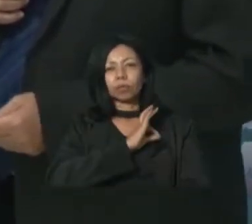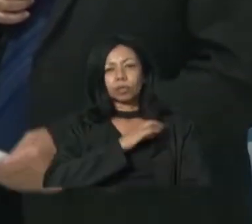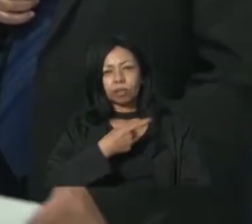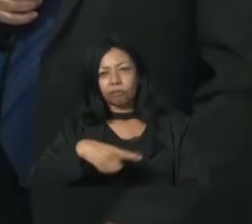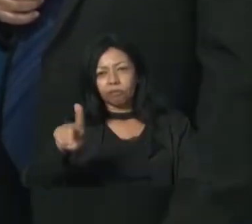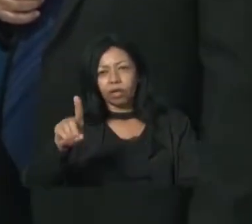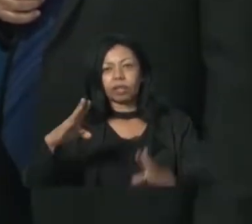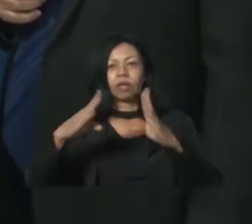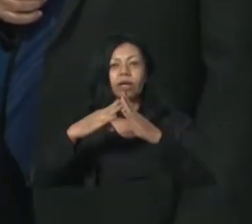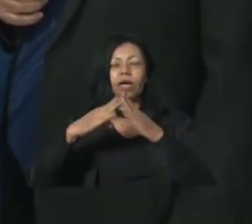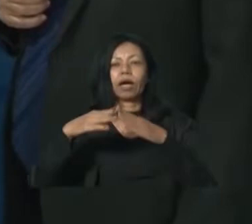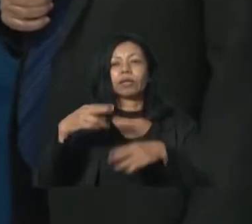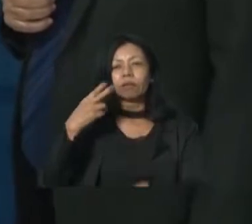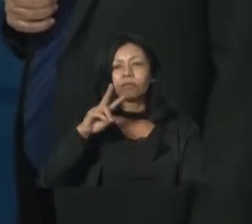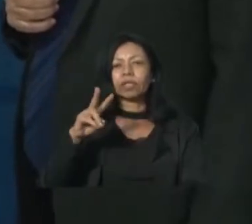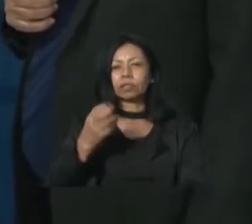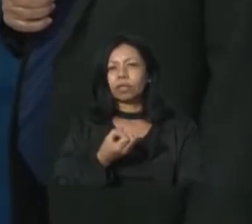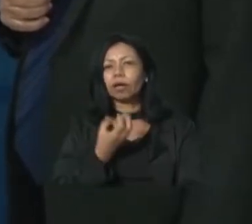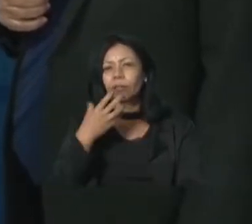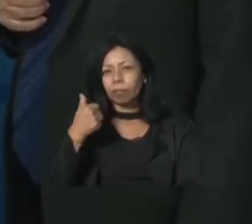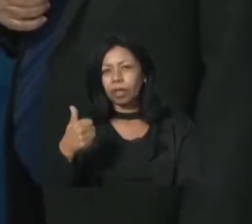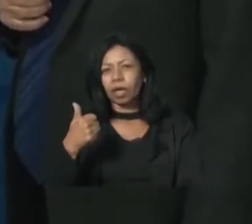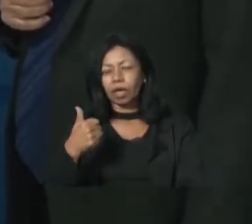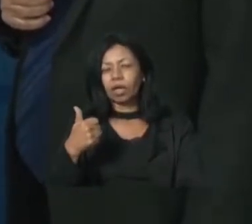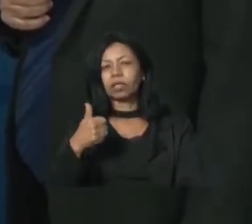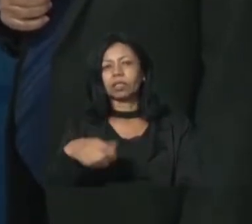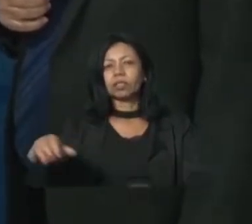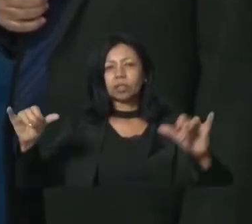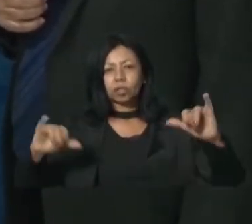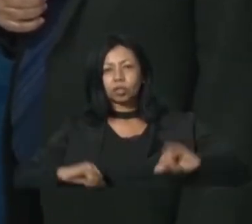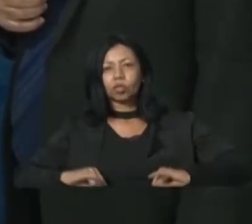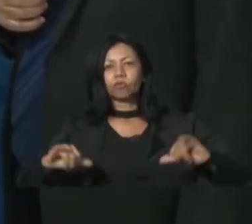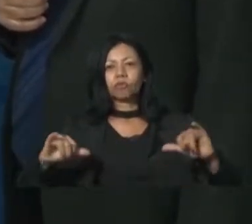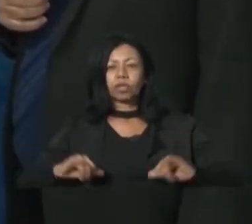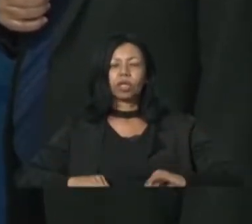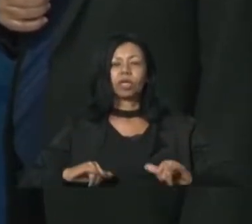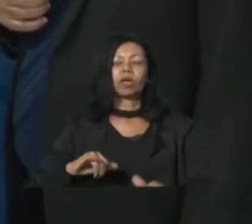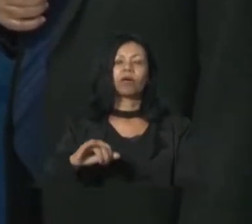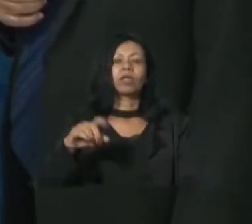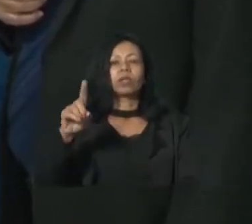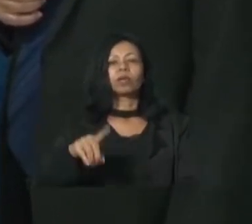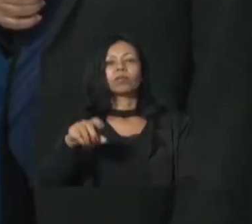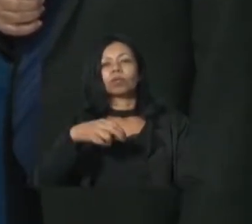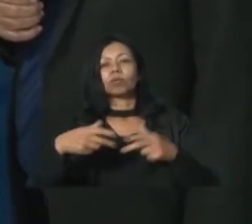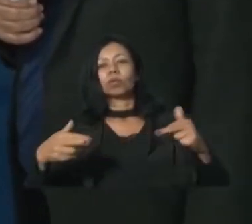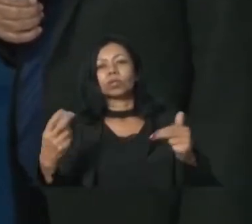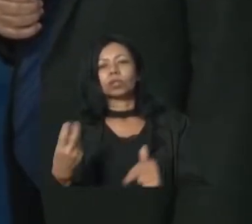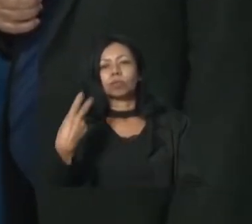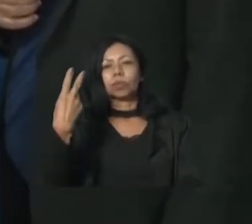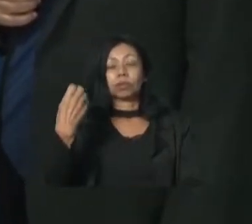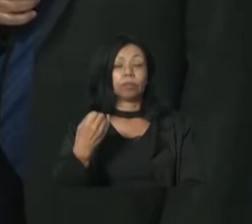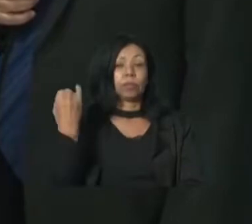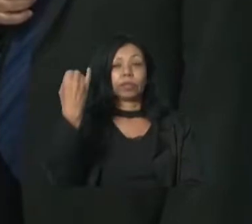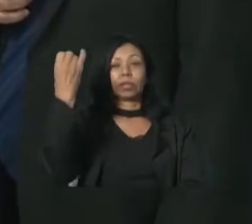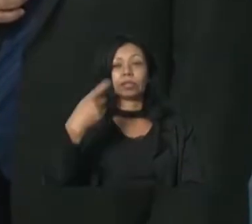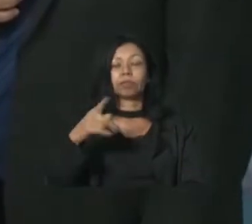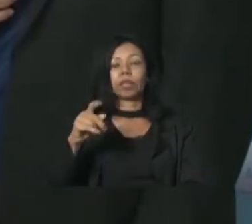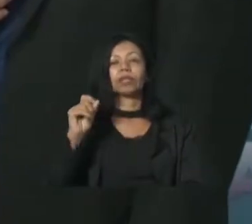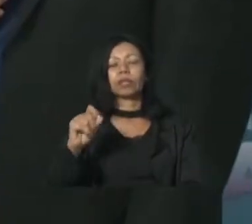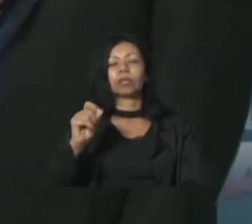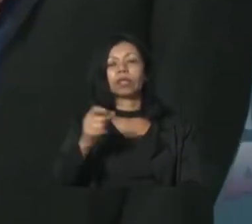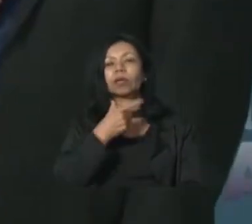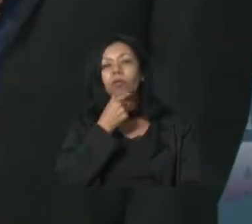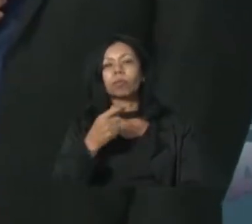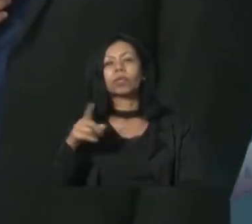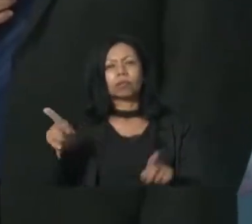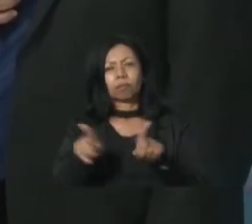vai até a casa para saber se está tudo bem, se ela foi importunada pelo agressor. E essas medidas são muito importantes para que o agressor também comece a se tocar,